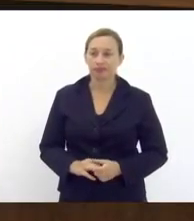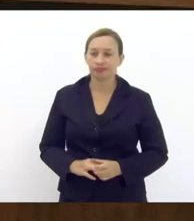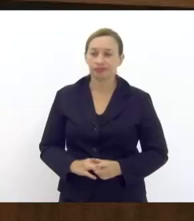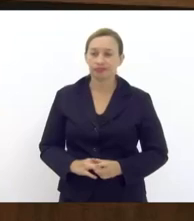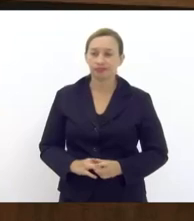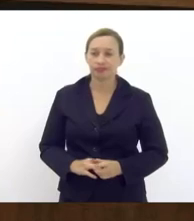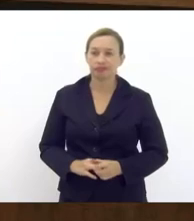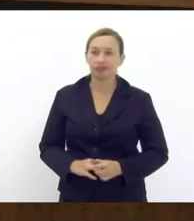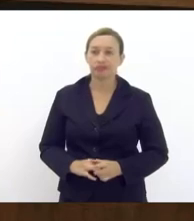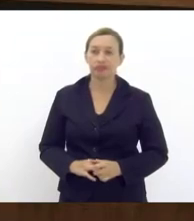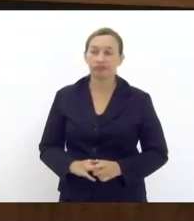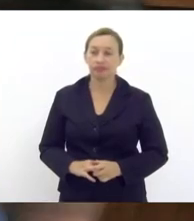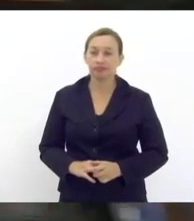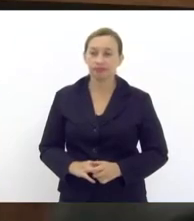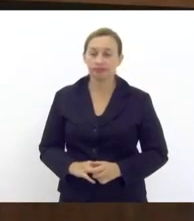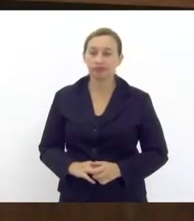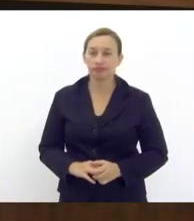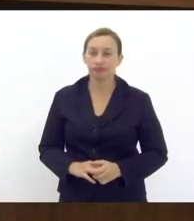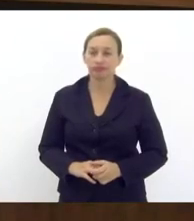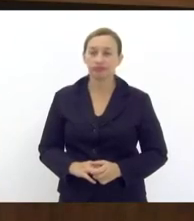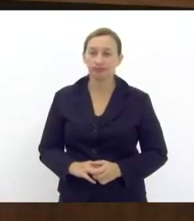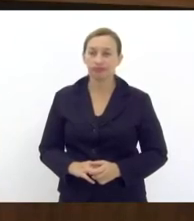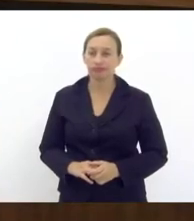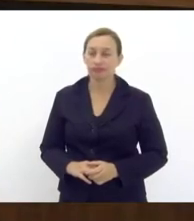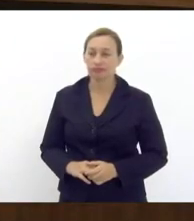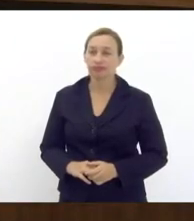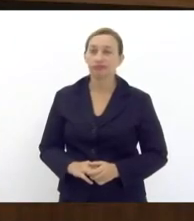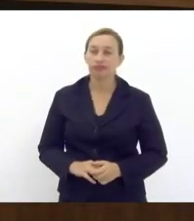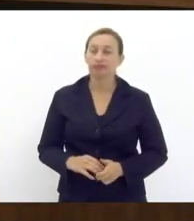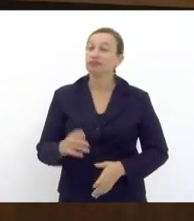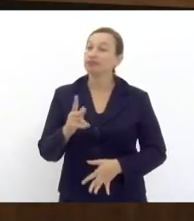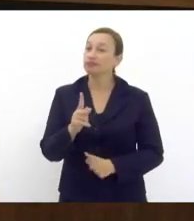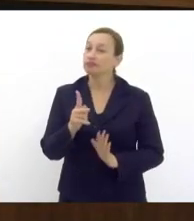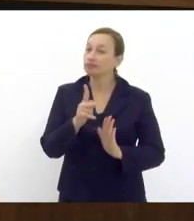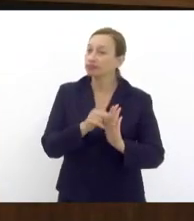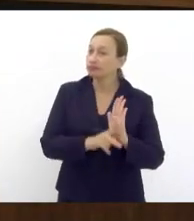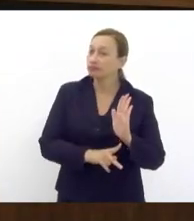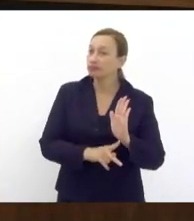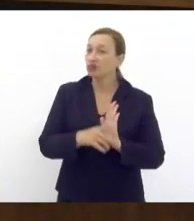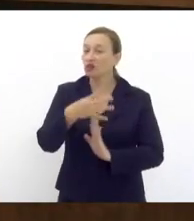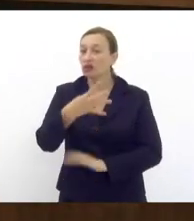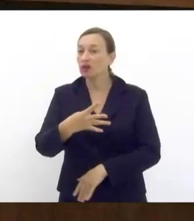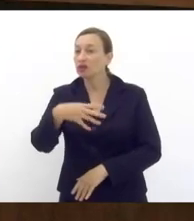inclusão na inclusão da ordem do dia do projeto